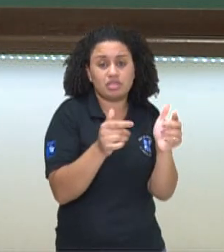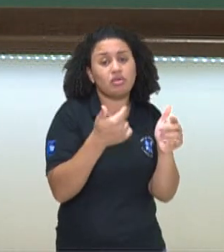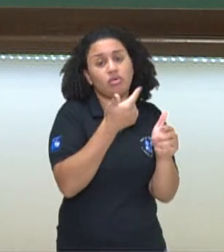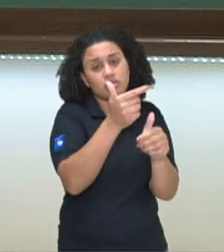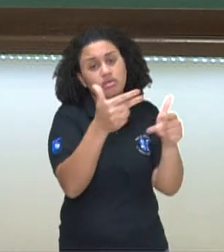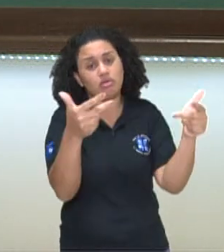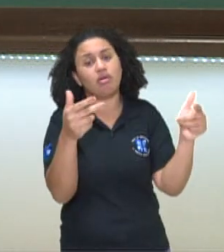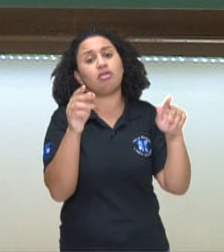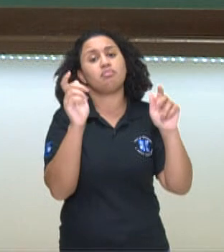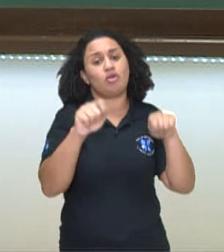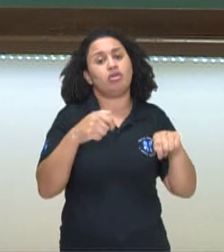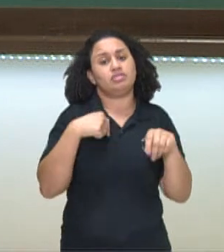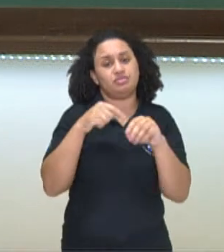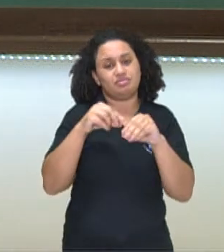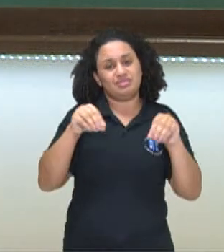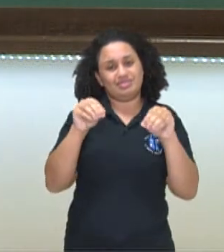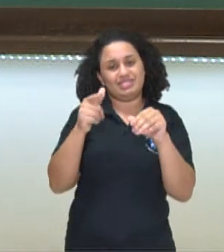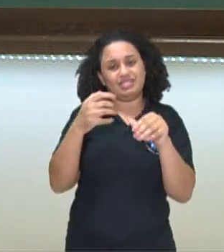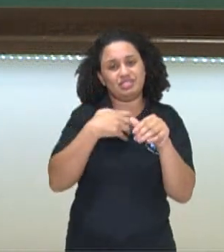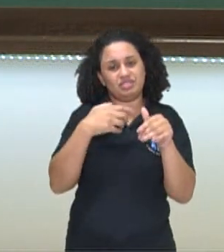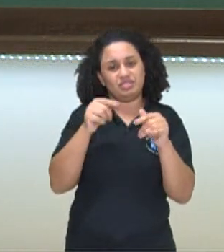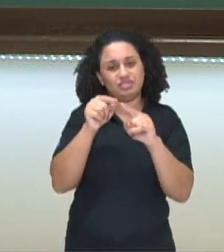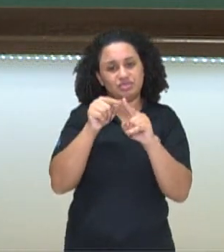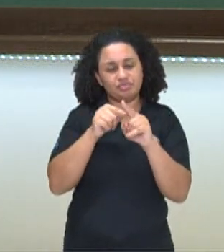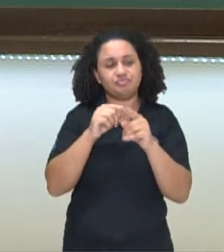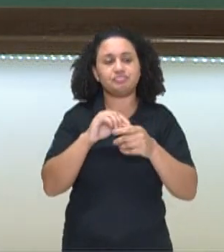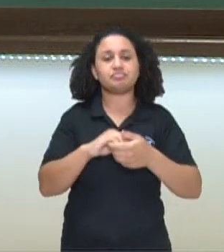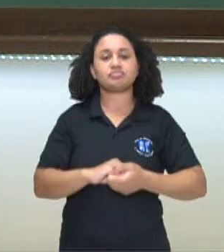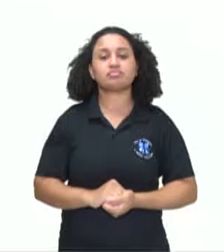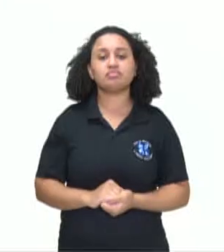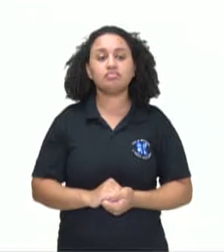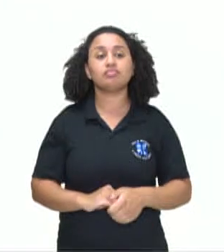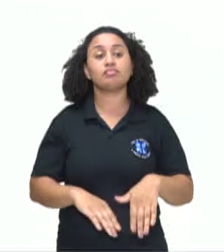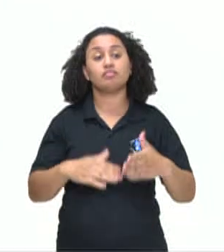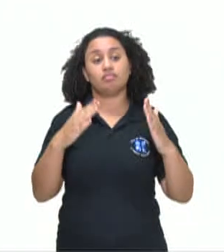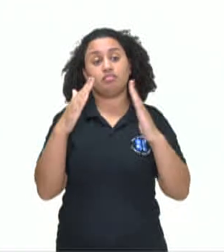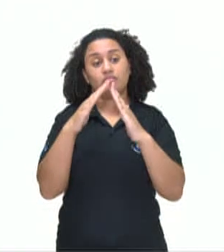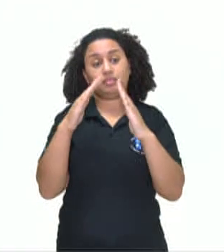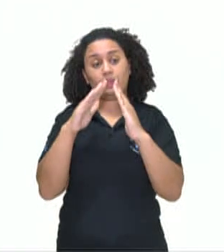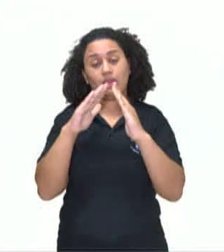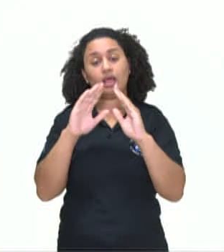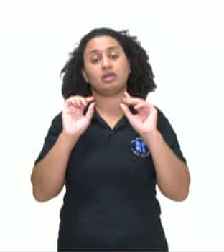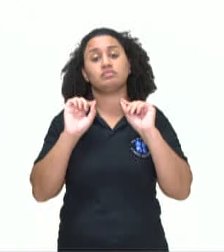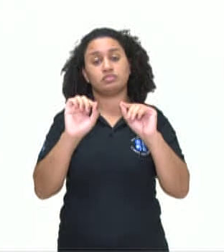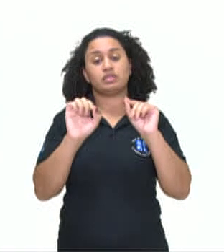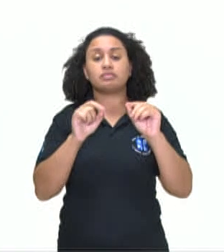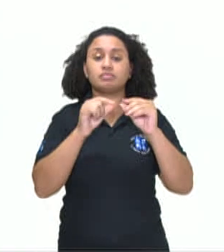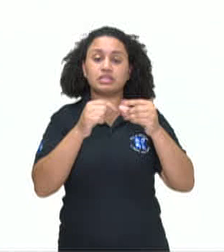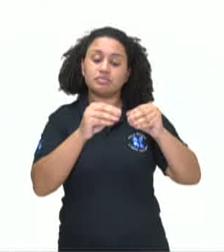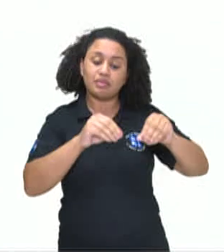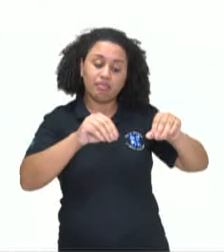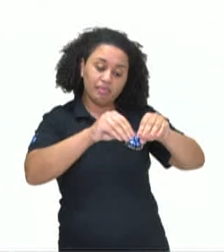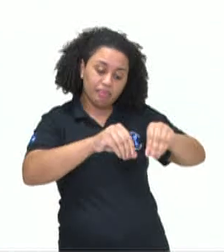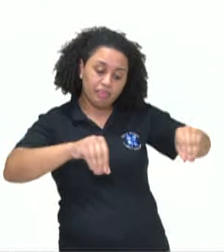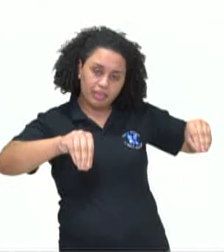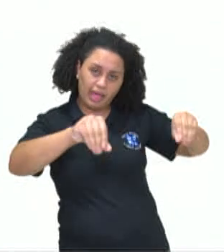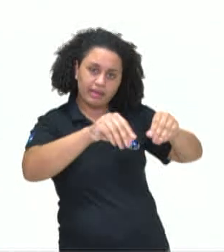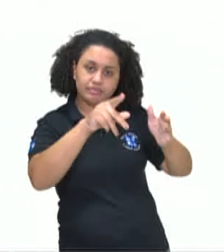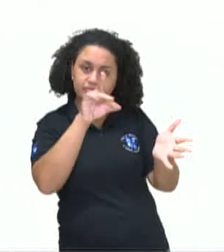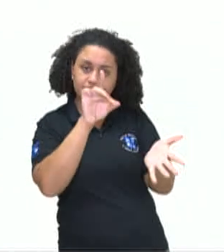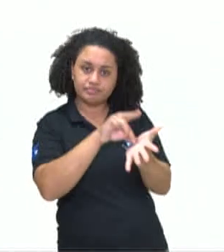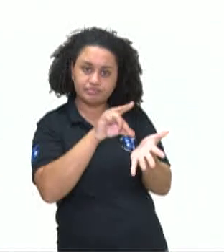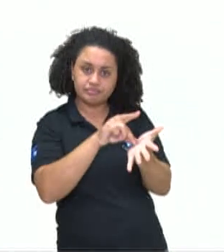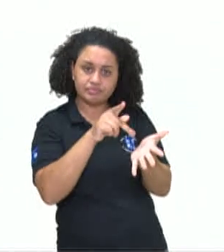podem ser um aterramento, certo? Então, uma casa ela é aterrada no solo,